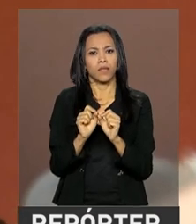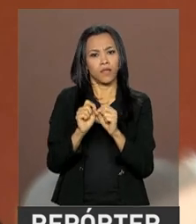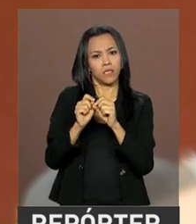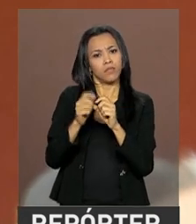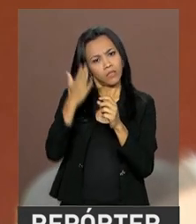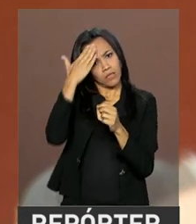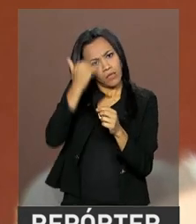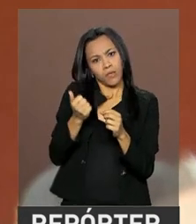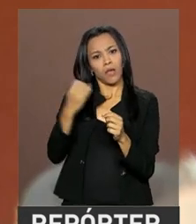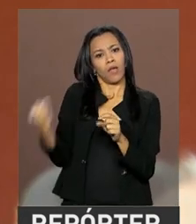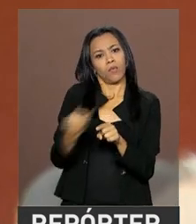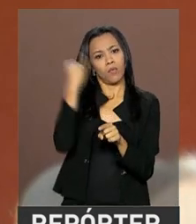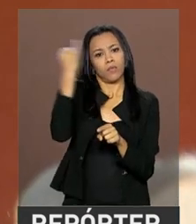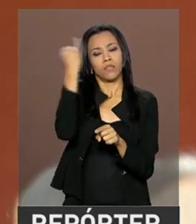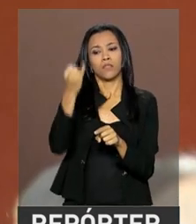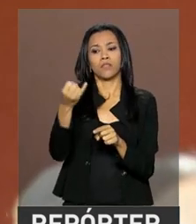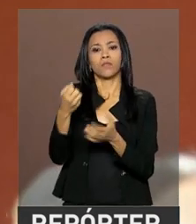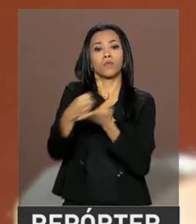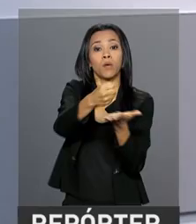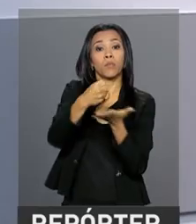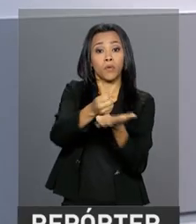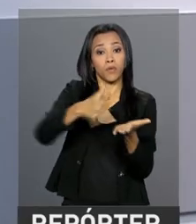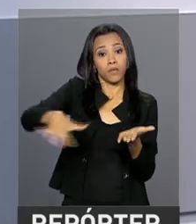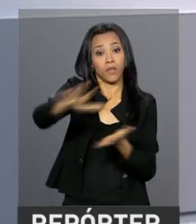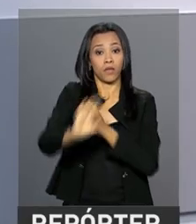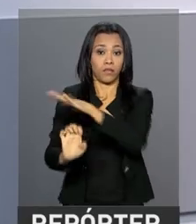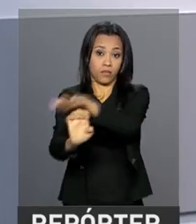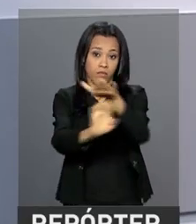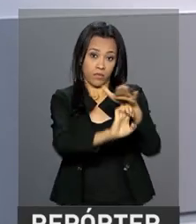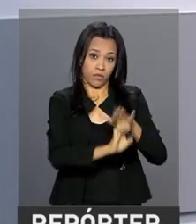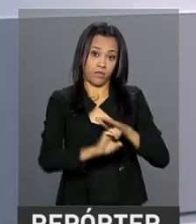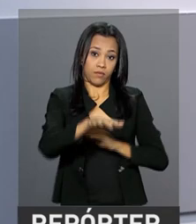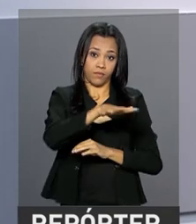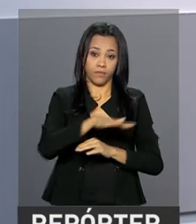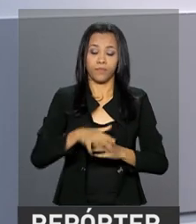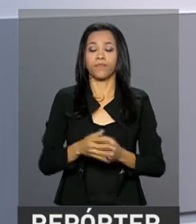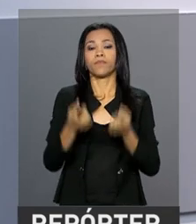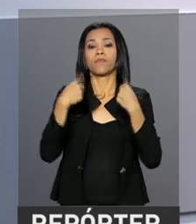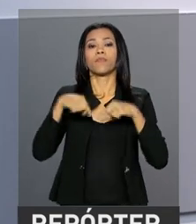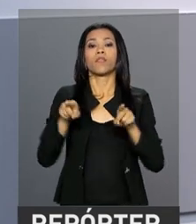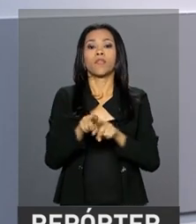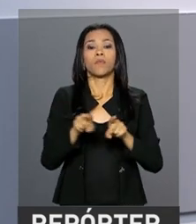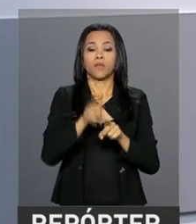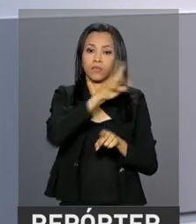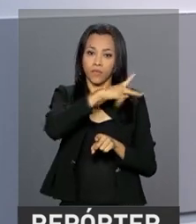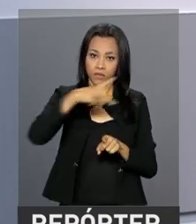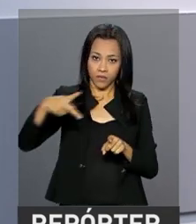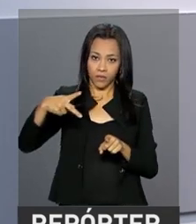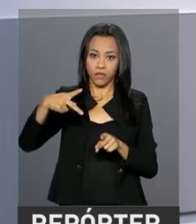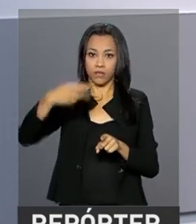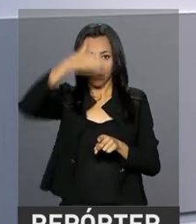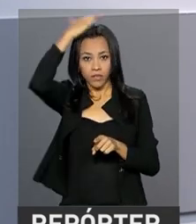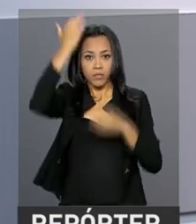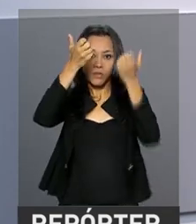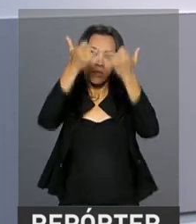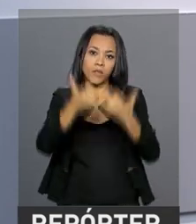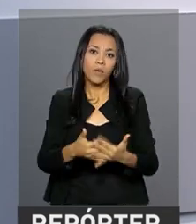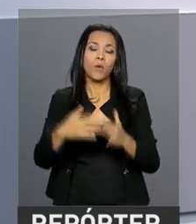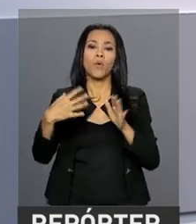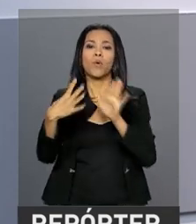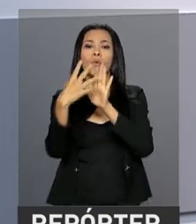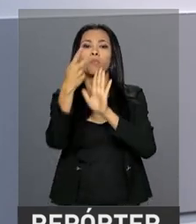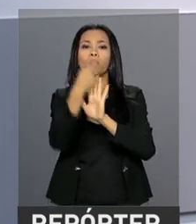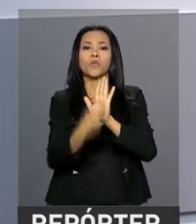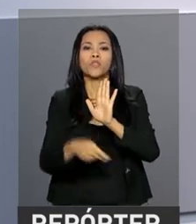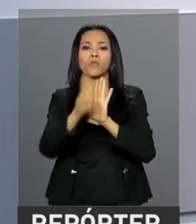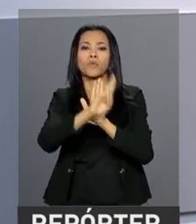privado na geração de riquezas temer falou ainda sobre o Projeto Crescer o novo modelo de concessões e